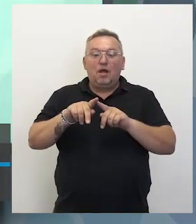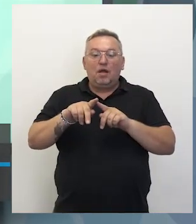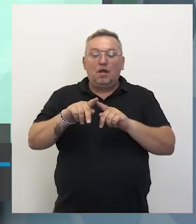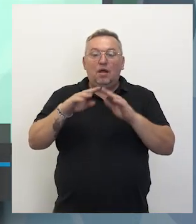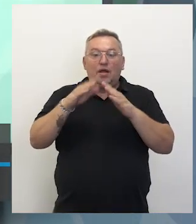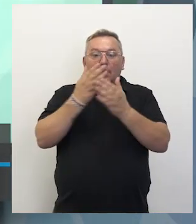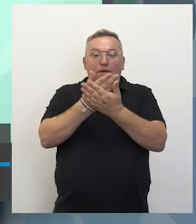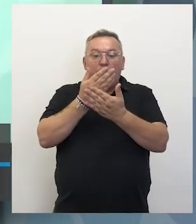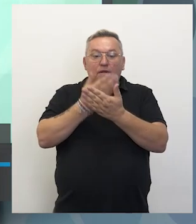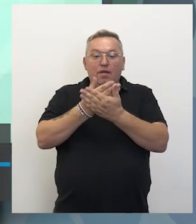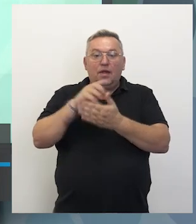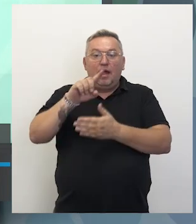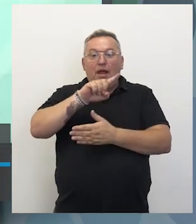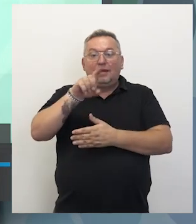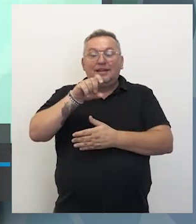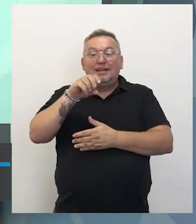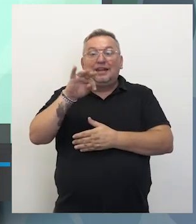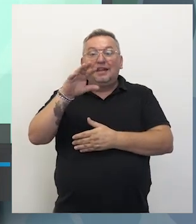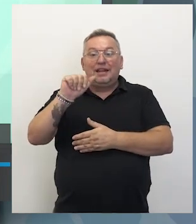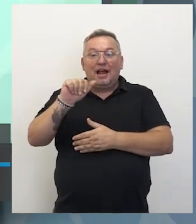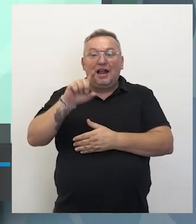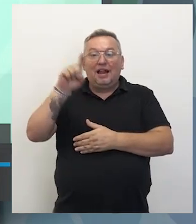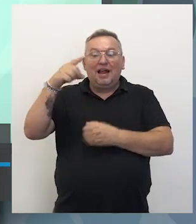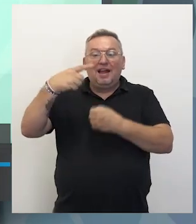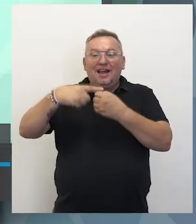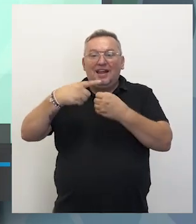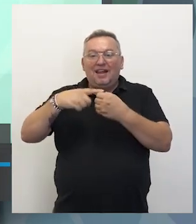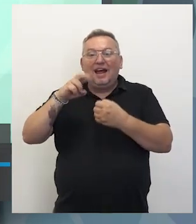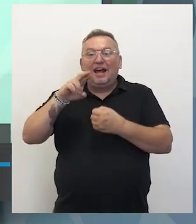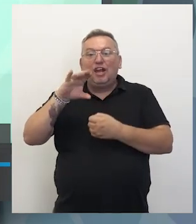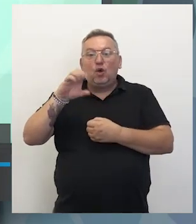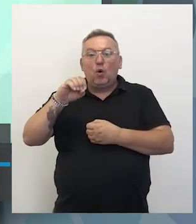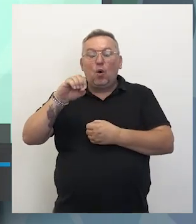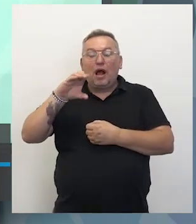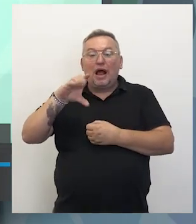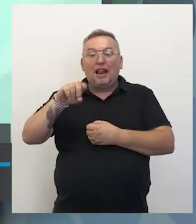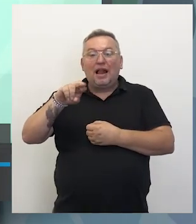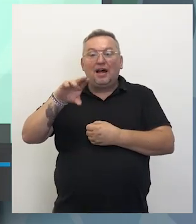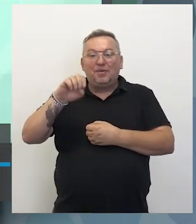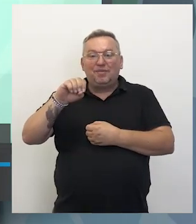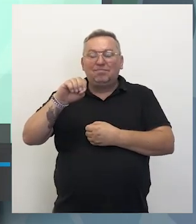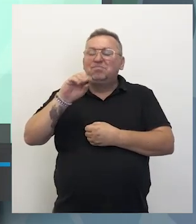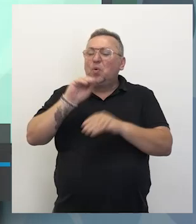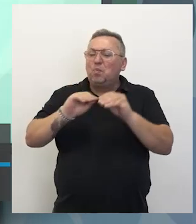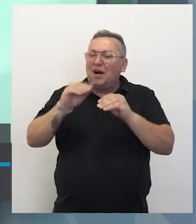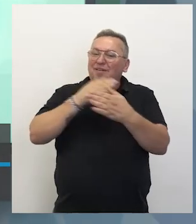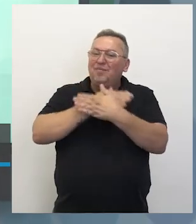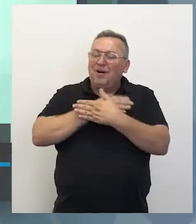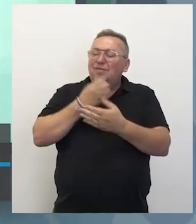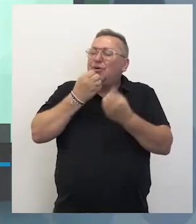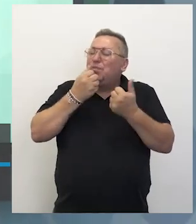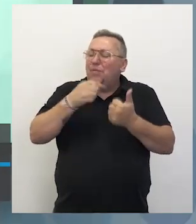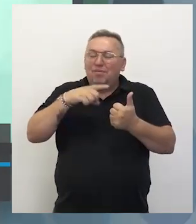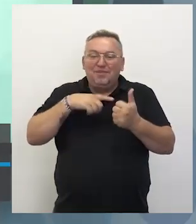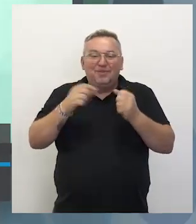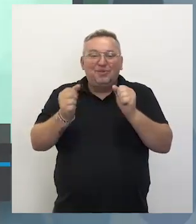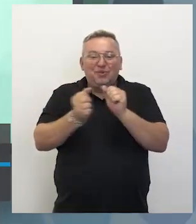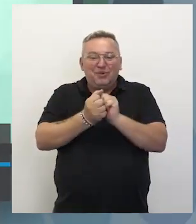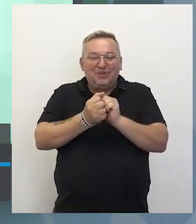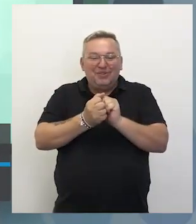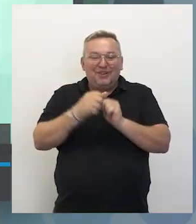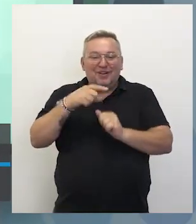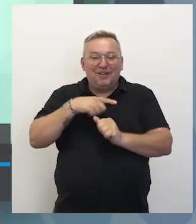Escola Estadual Zita de Godói de Rio Claro. Um abraço e um beijo para todo mundo aí. Que bom que vocês todos estão aqui com a gente. Gente,